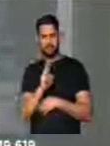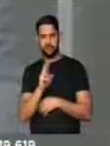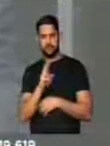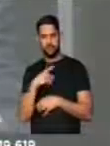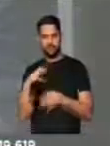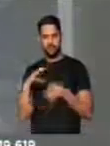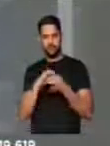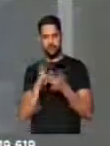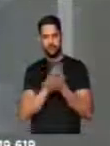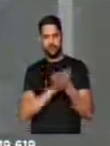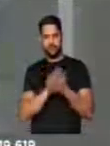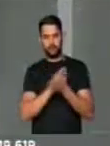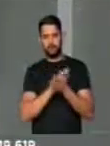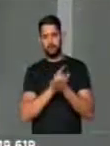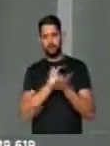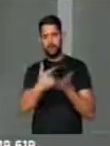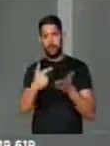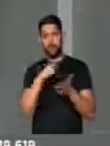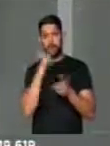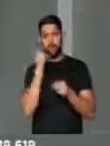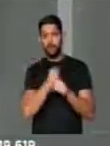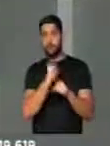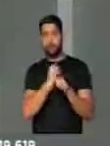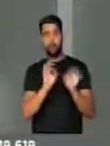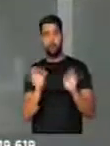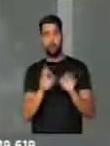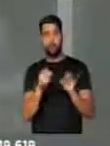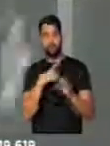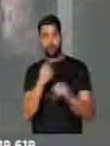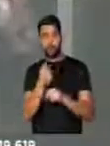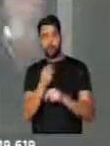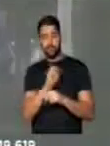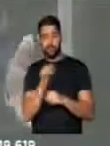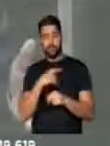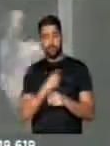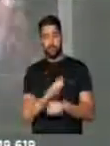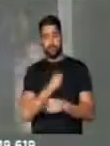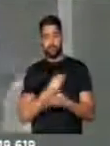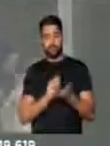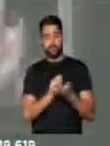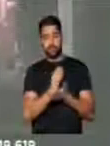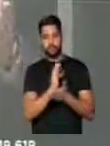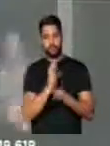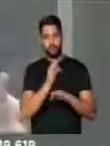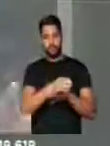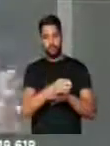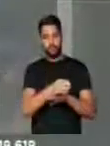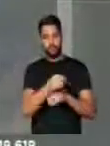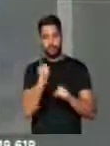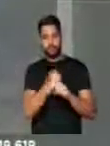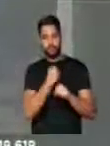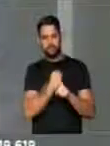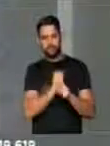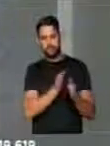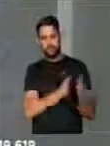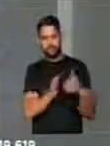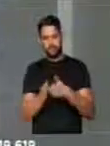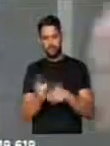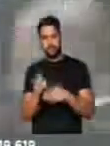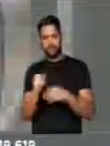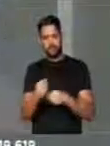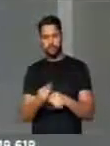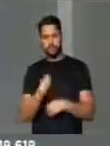para ligar nada a coisa nenhuma. Dinheiro esse que se tivesse sido injetado na transposição do São Francisco